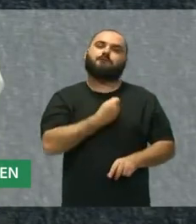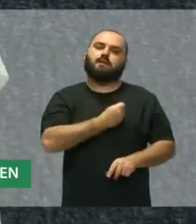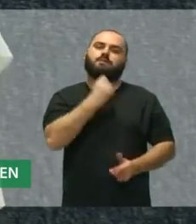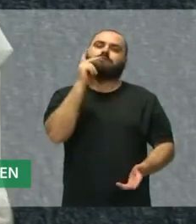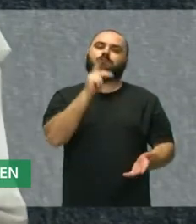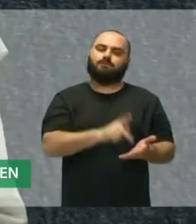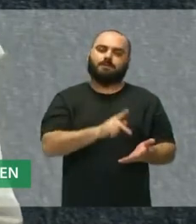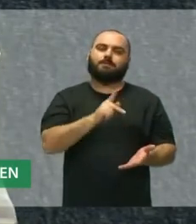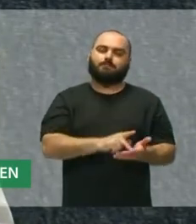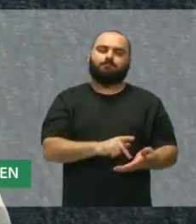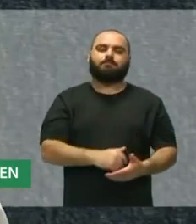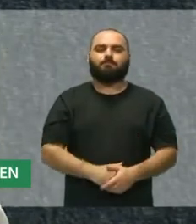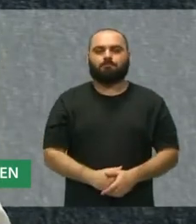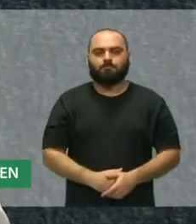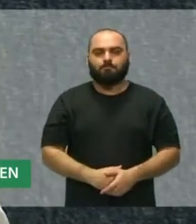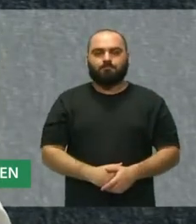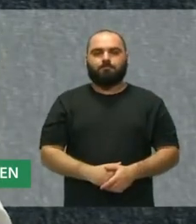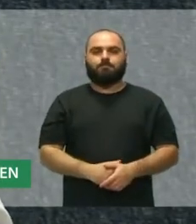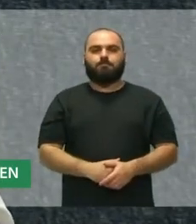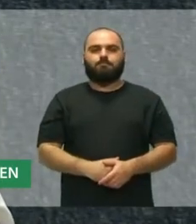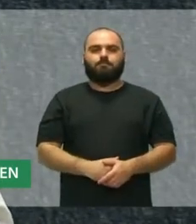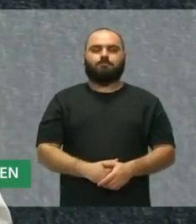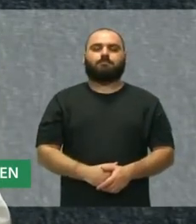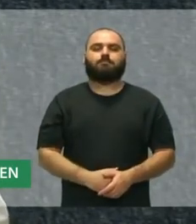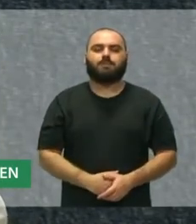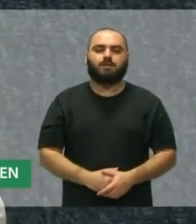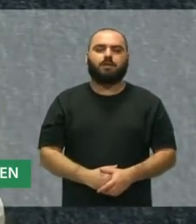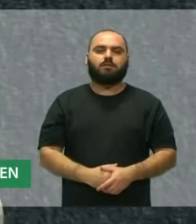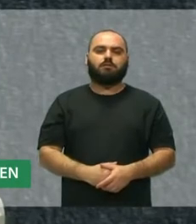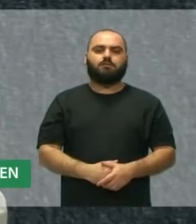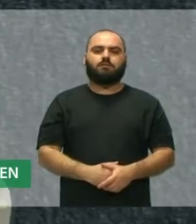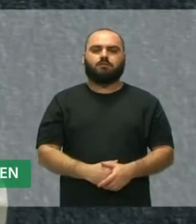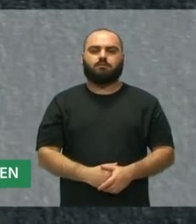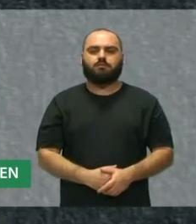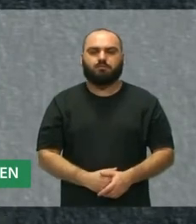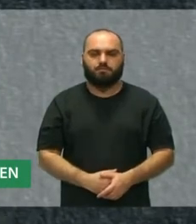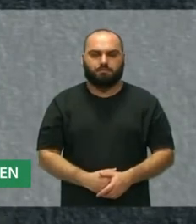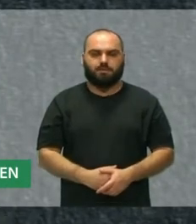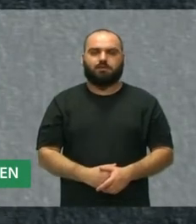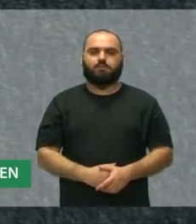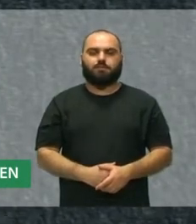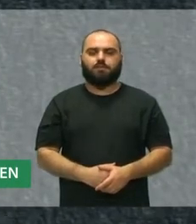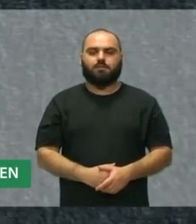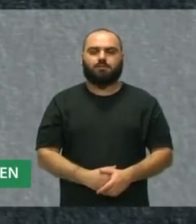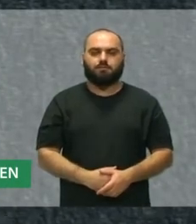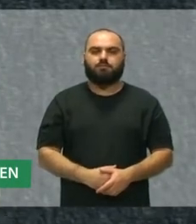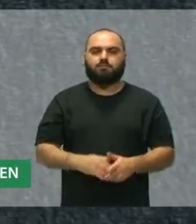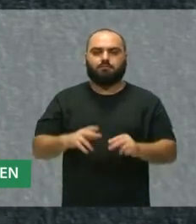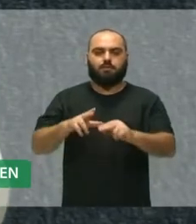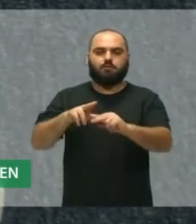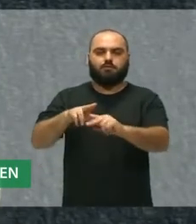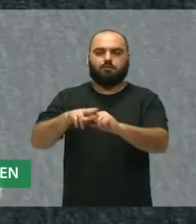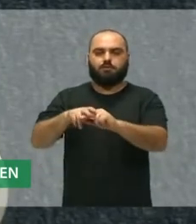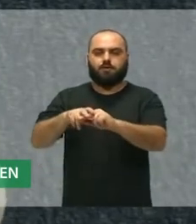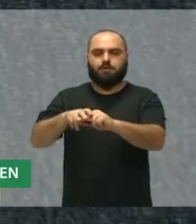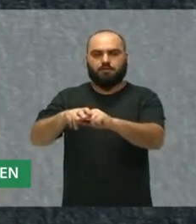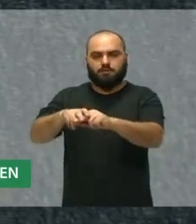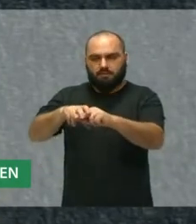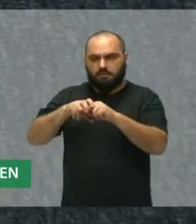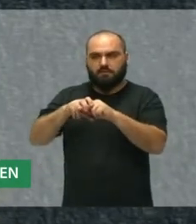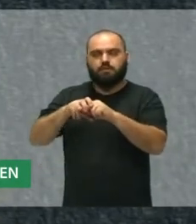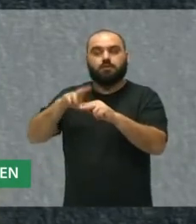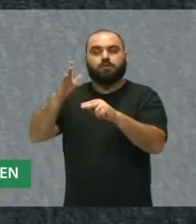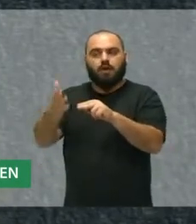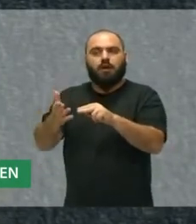Marieta foi bastante expressivo nesse momento. Então, o nosso custo com o pessoal aumentou. Nós já fizemos